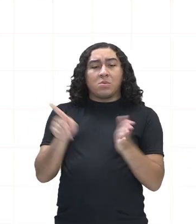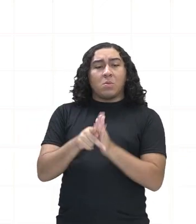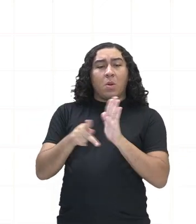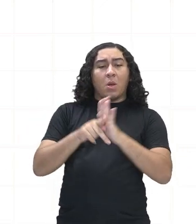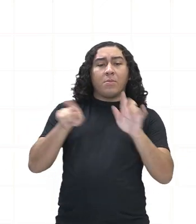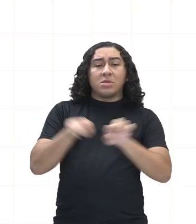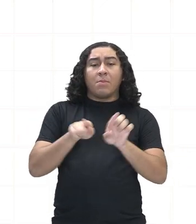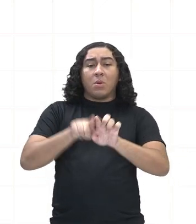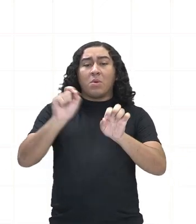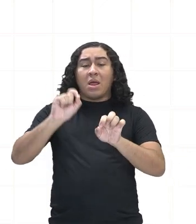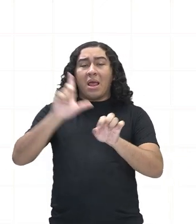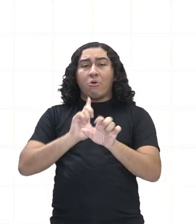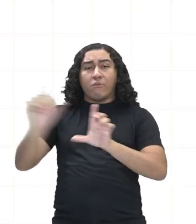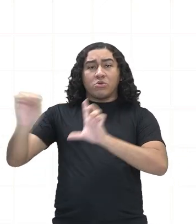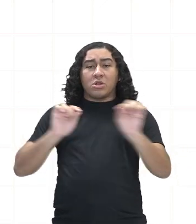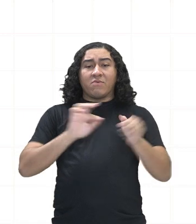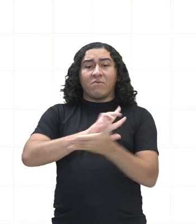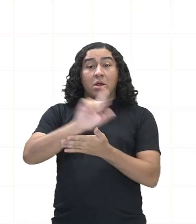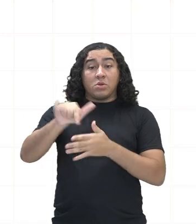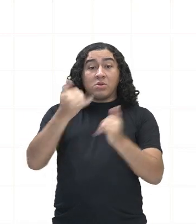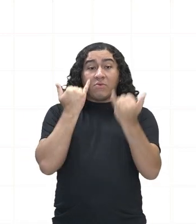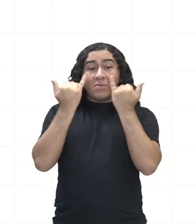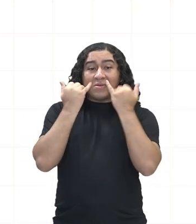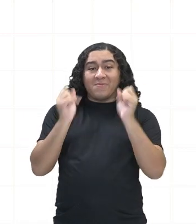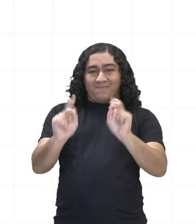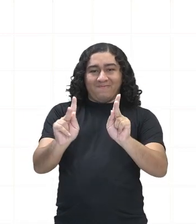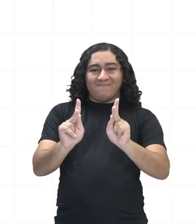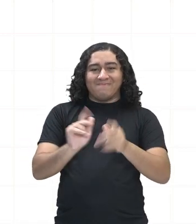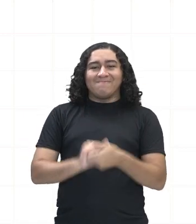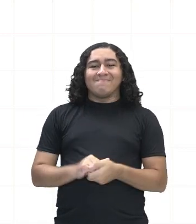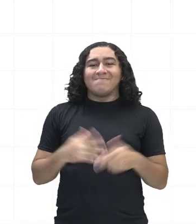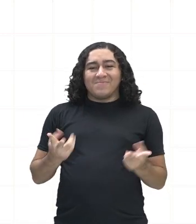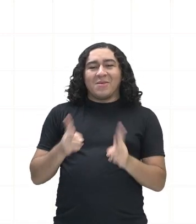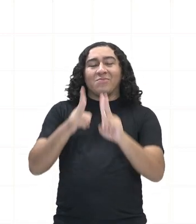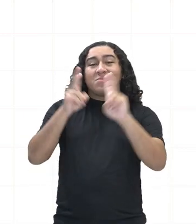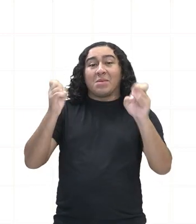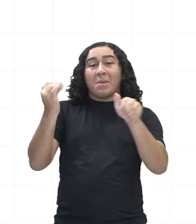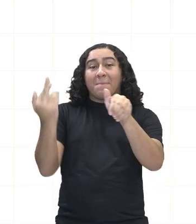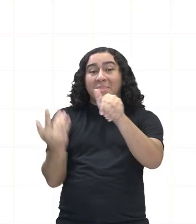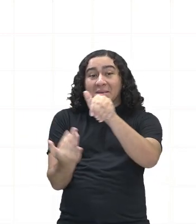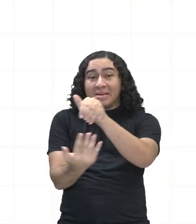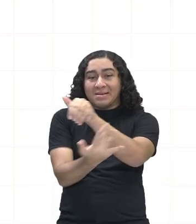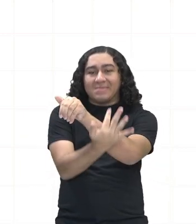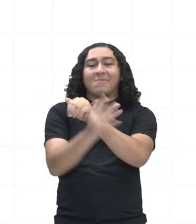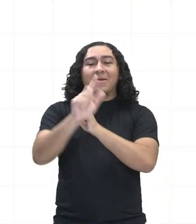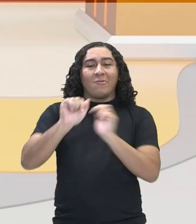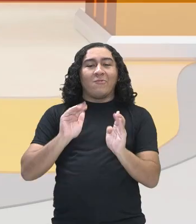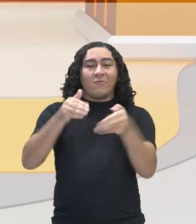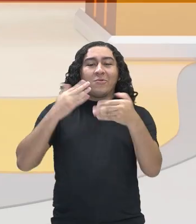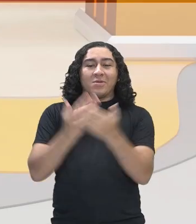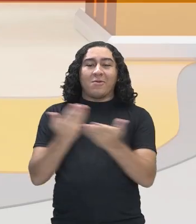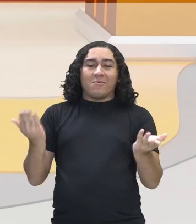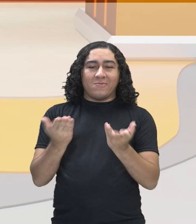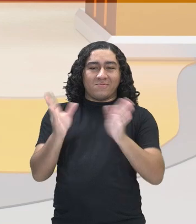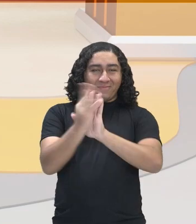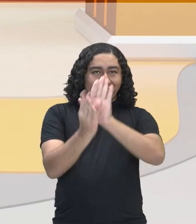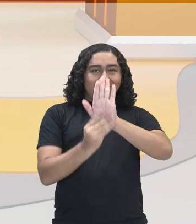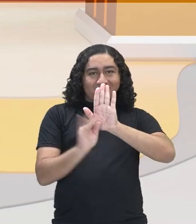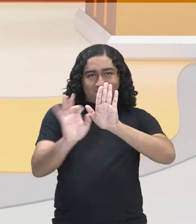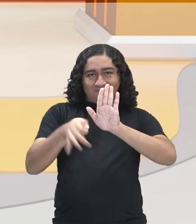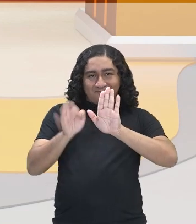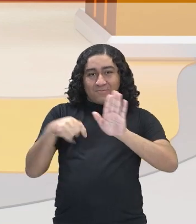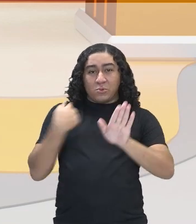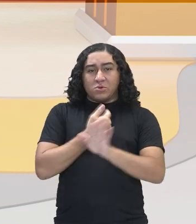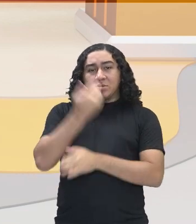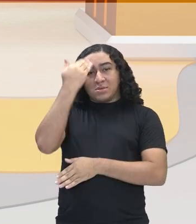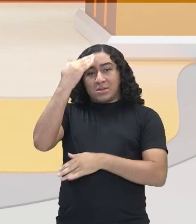são refugiados e várias outras informações, beleza? Então, o tema migração é o que vai ser abordado nesse momento. A gente vai